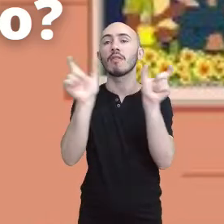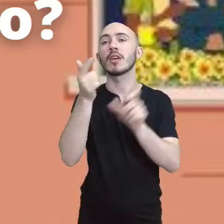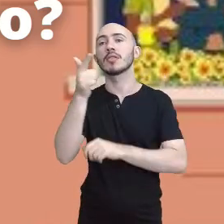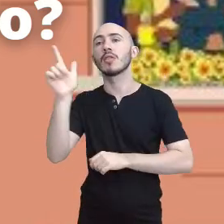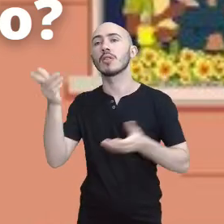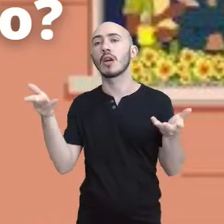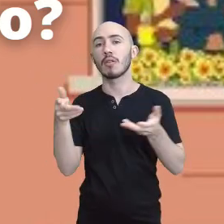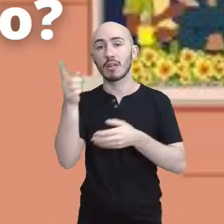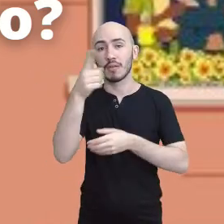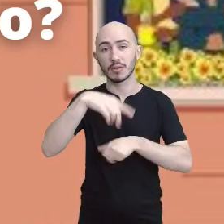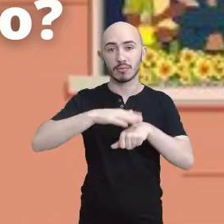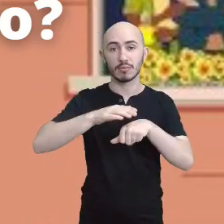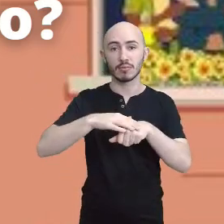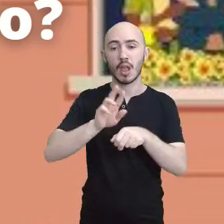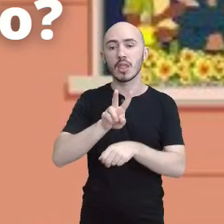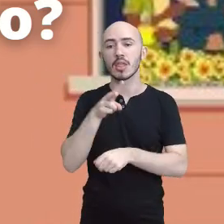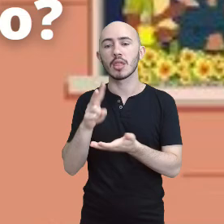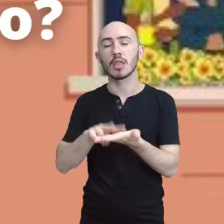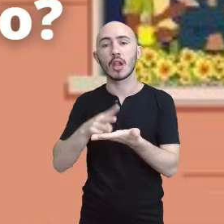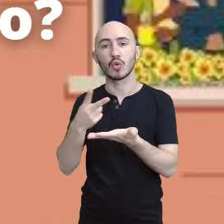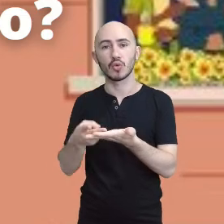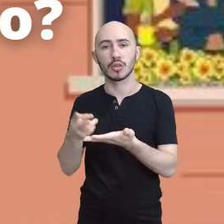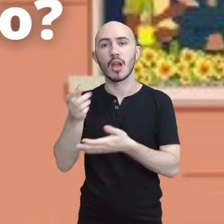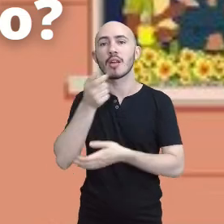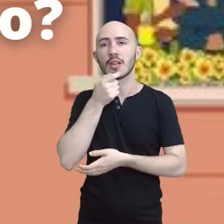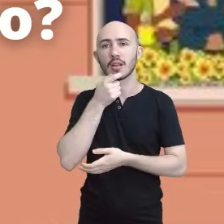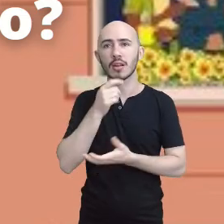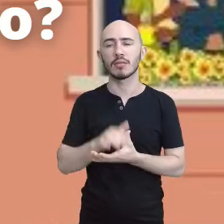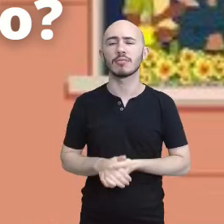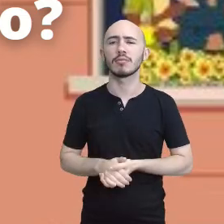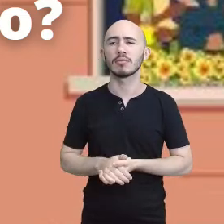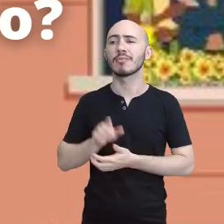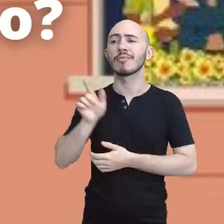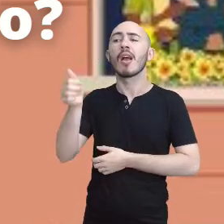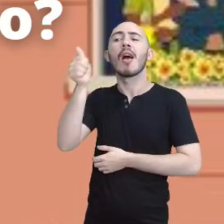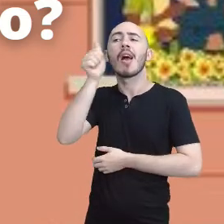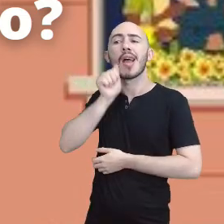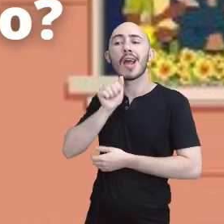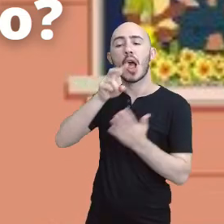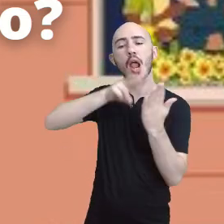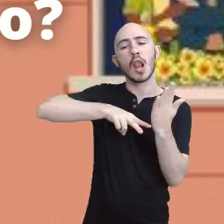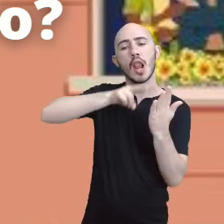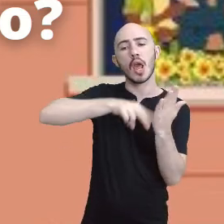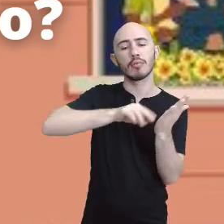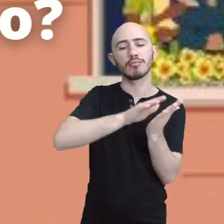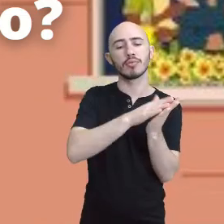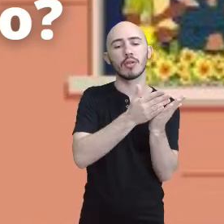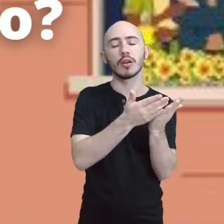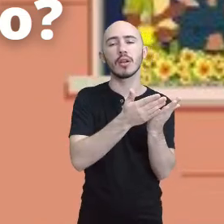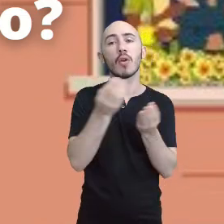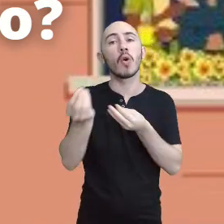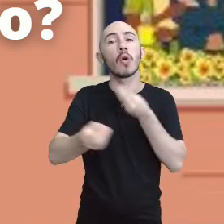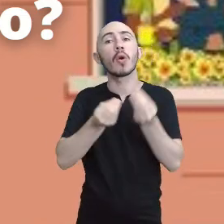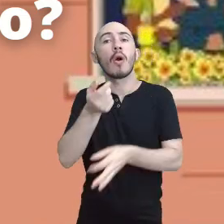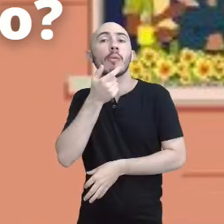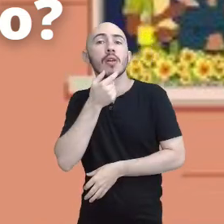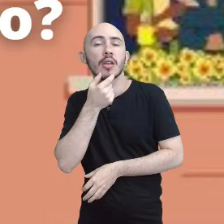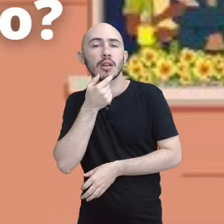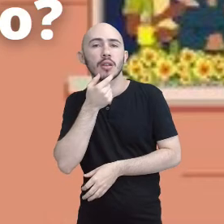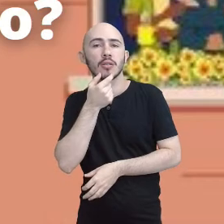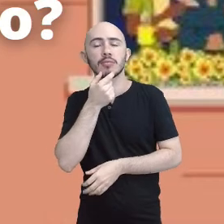tá? Ela está lendo um livro. Como é que eu boto isso no inglês? Ela é she,